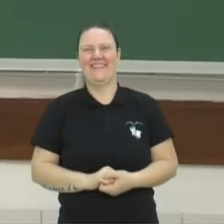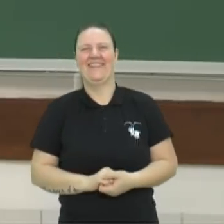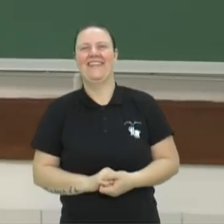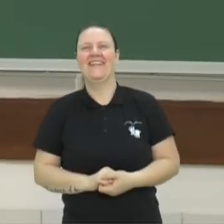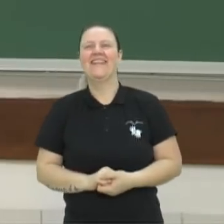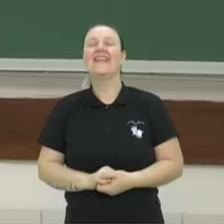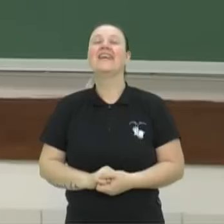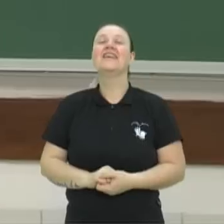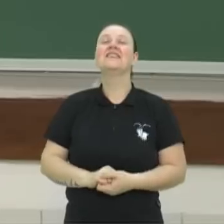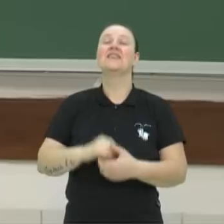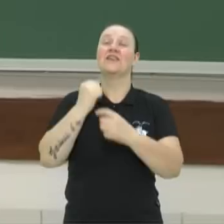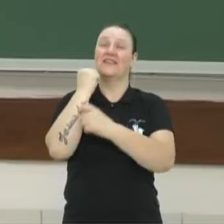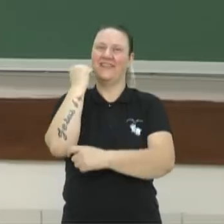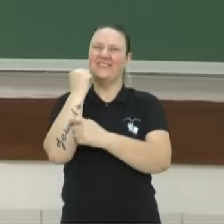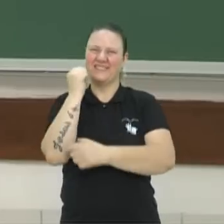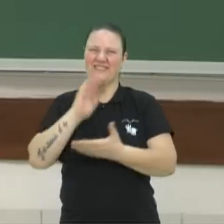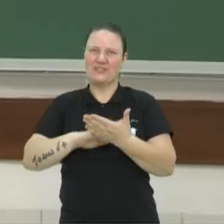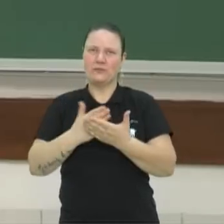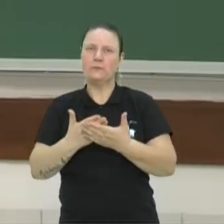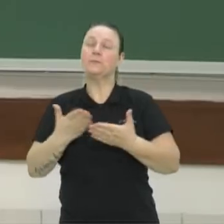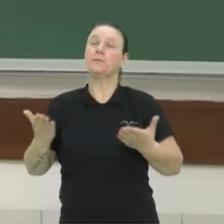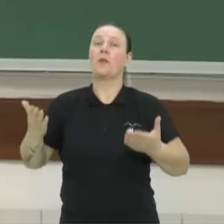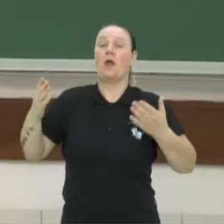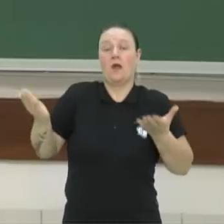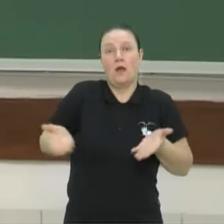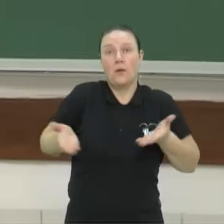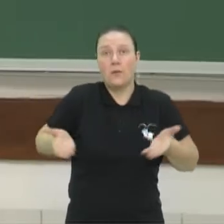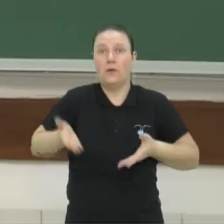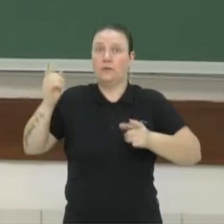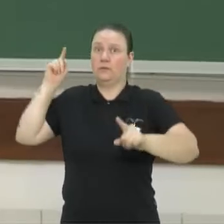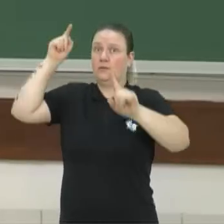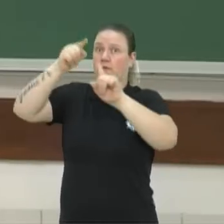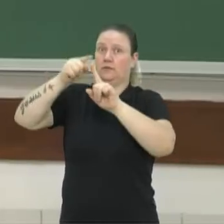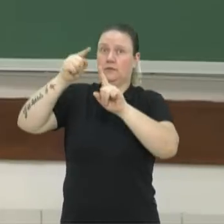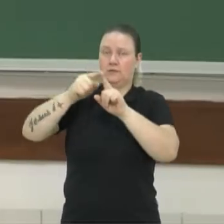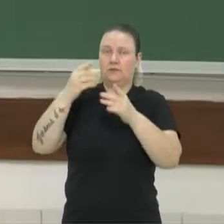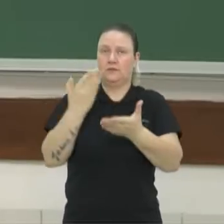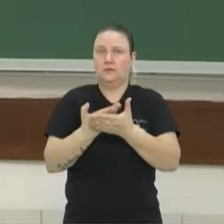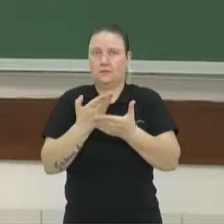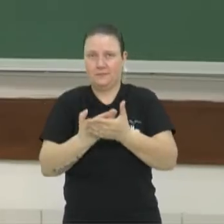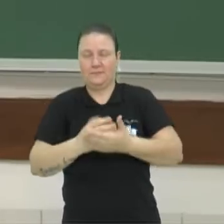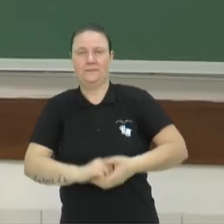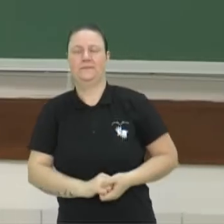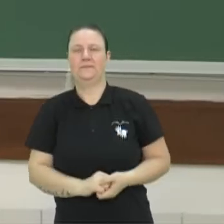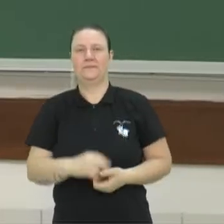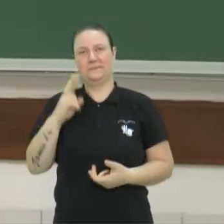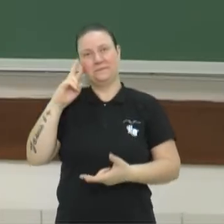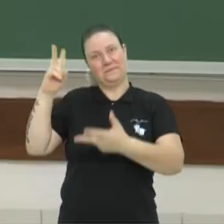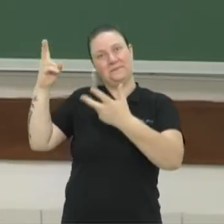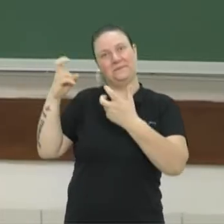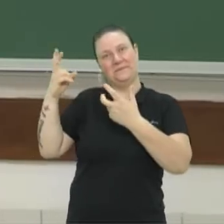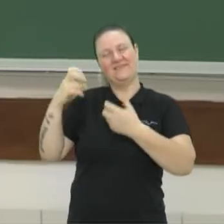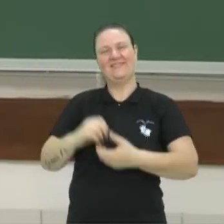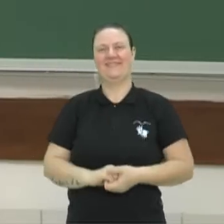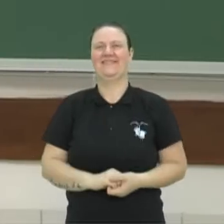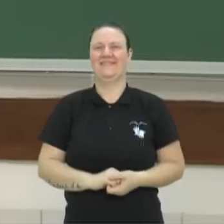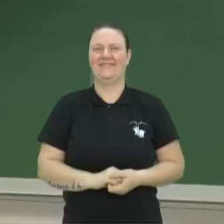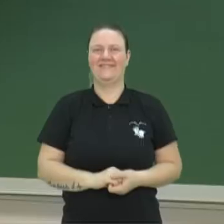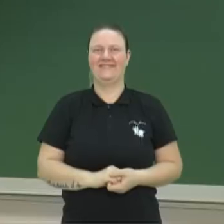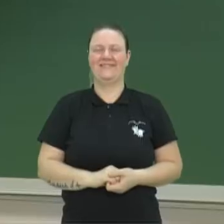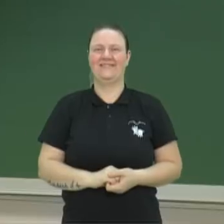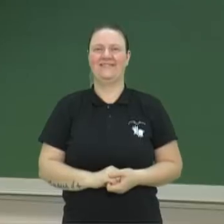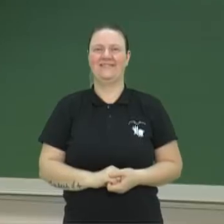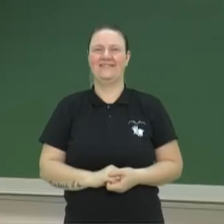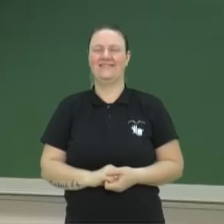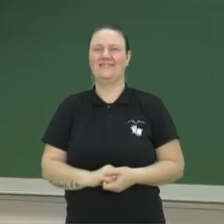Legal. E agora, então, vamos conferir então os nossos objetivos da aula de hoje. Confira aqui comigo. Então, nós